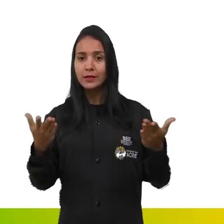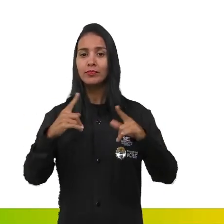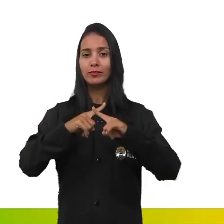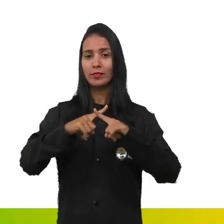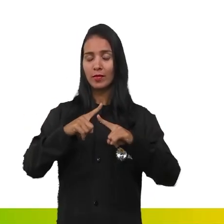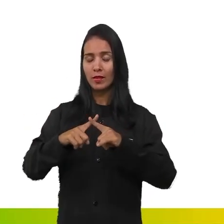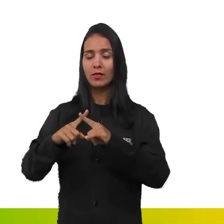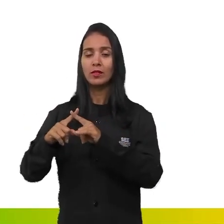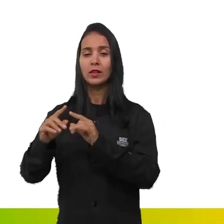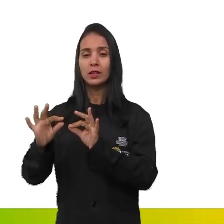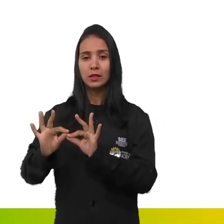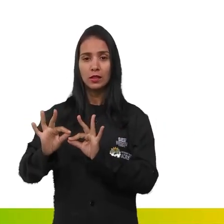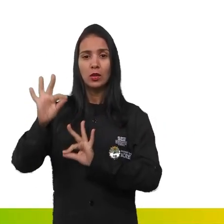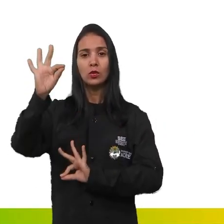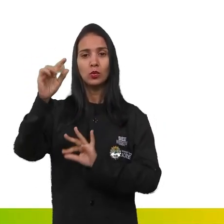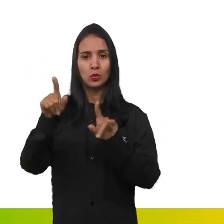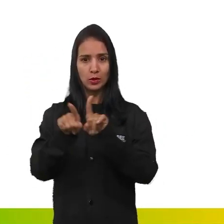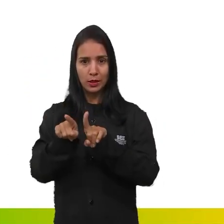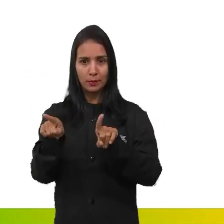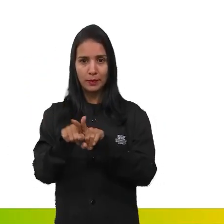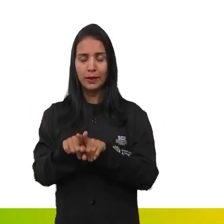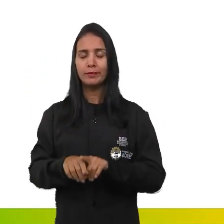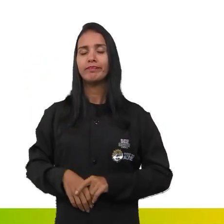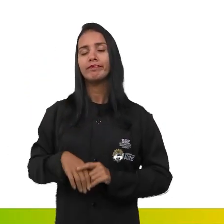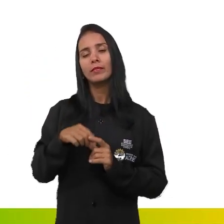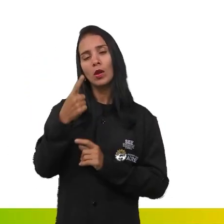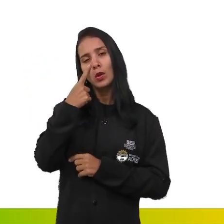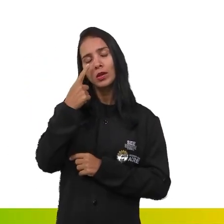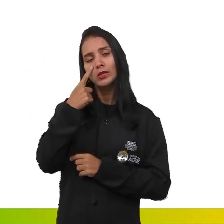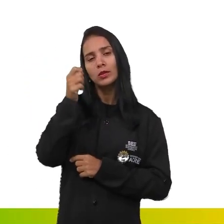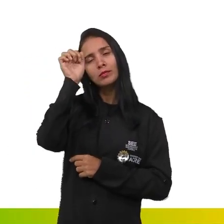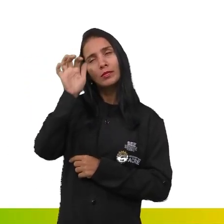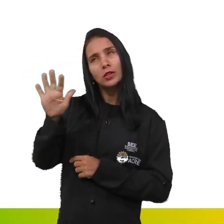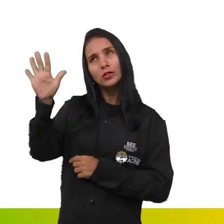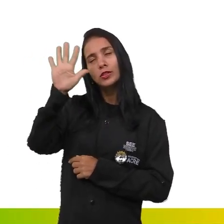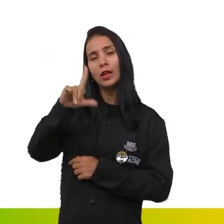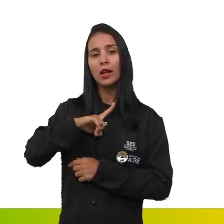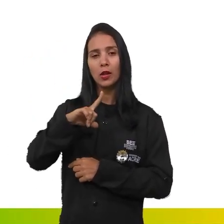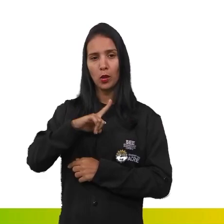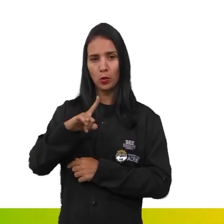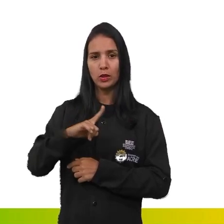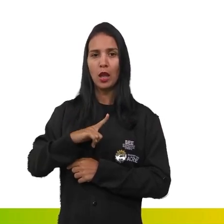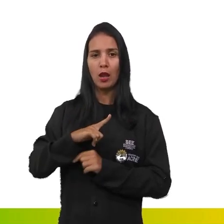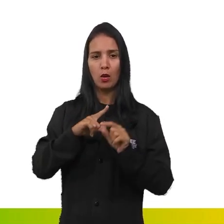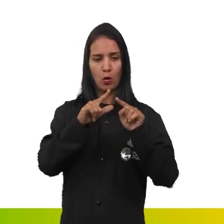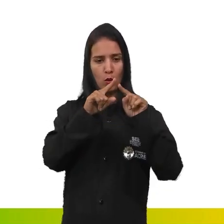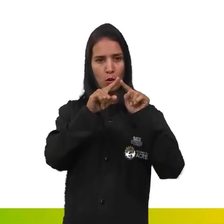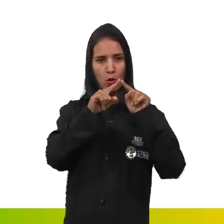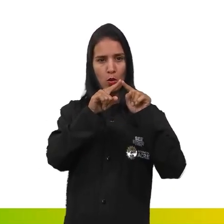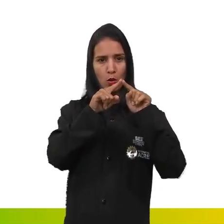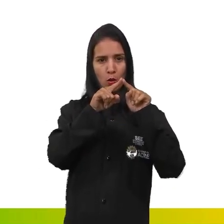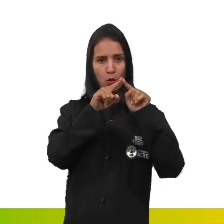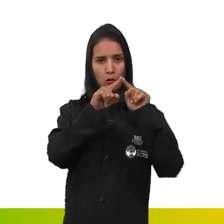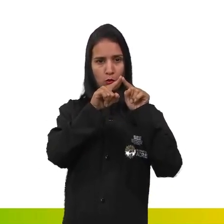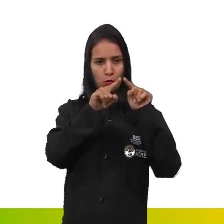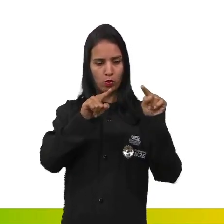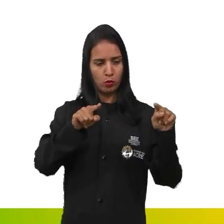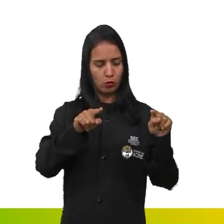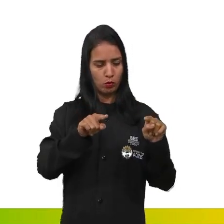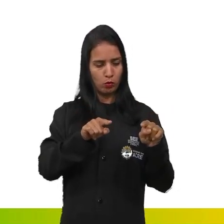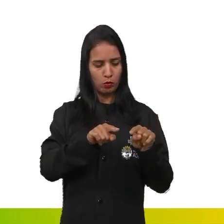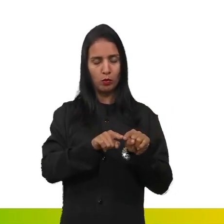seguinte. Imagina que você tem aqui um tetraedro de base ABC e outra